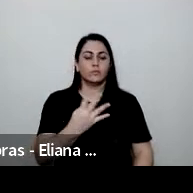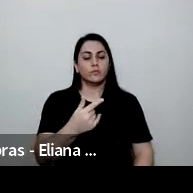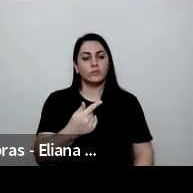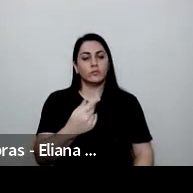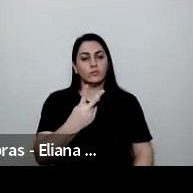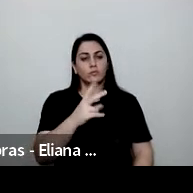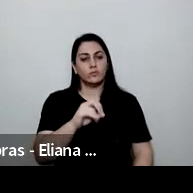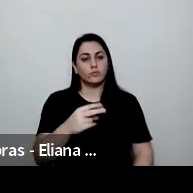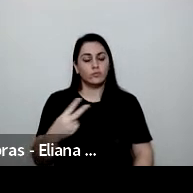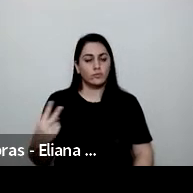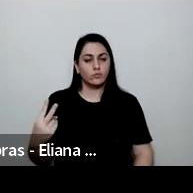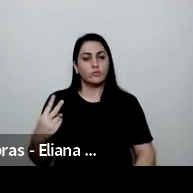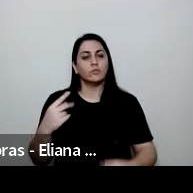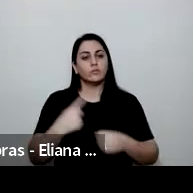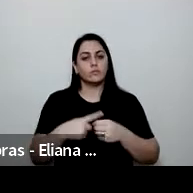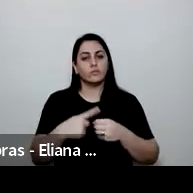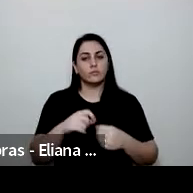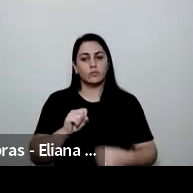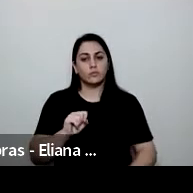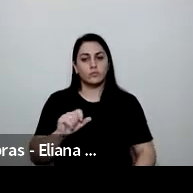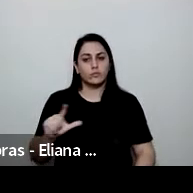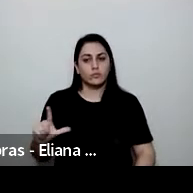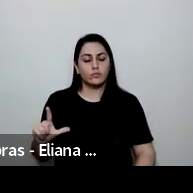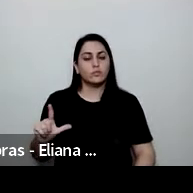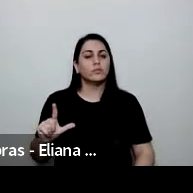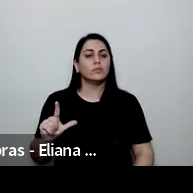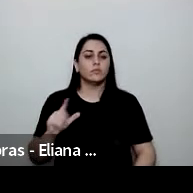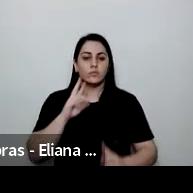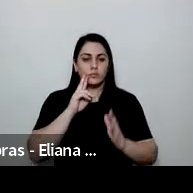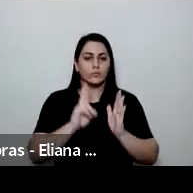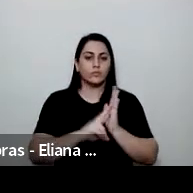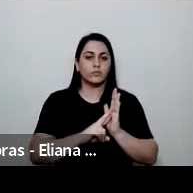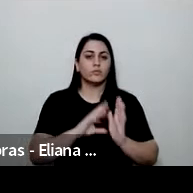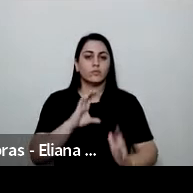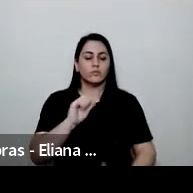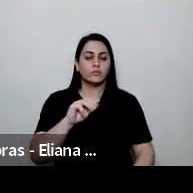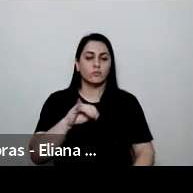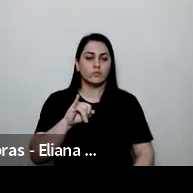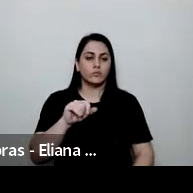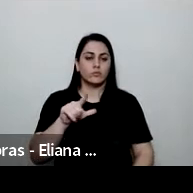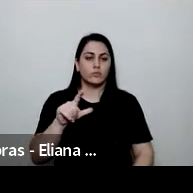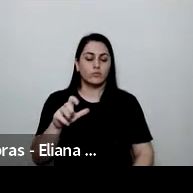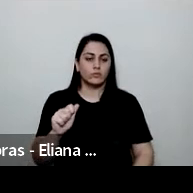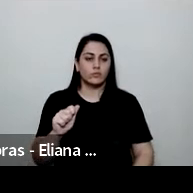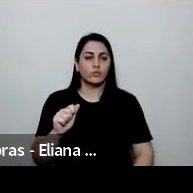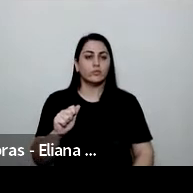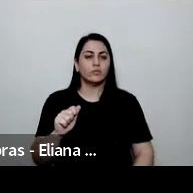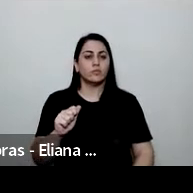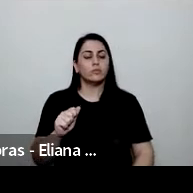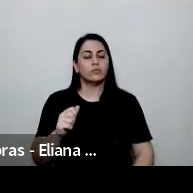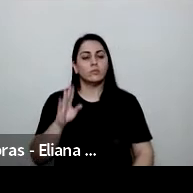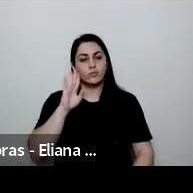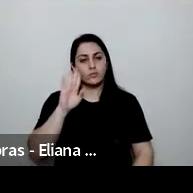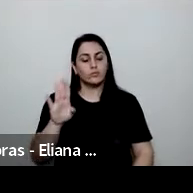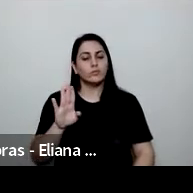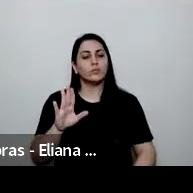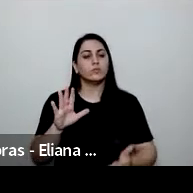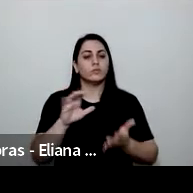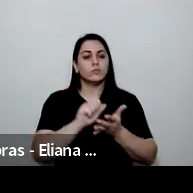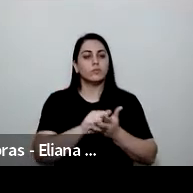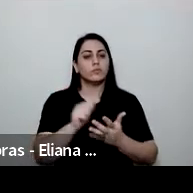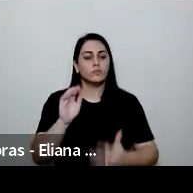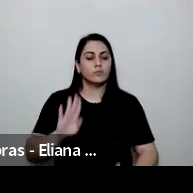122 procedência São Luís relatora Camila Rosi Everton ferro Ramos assunto principal registro de